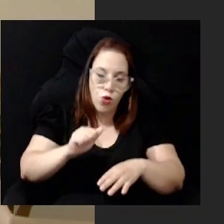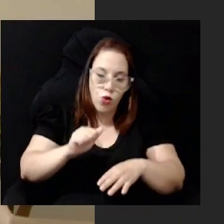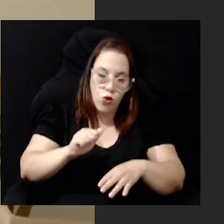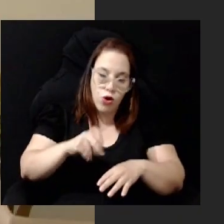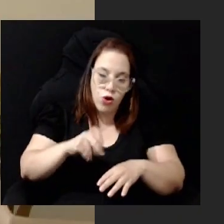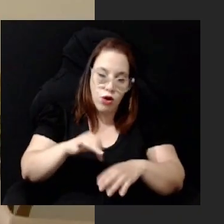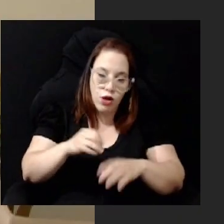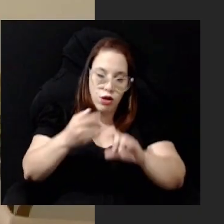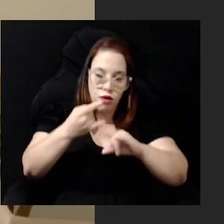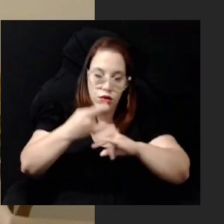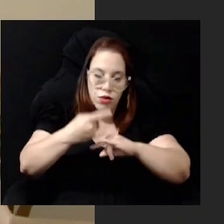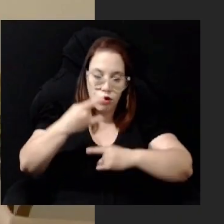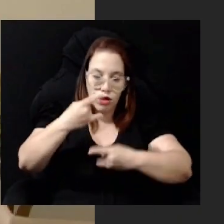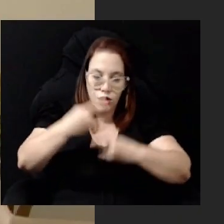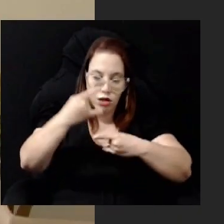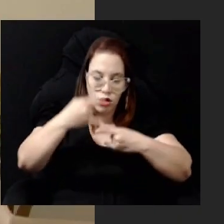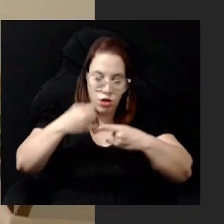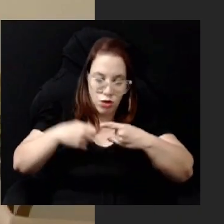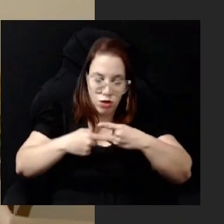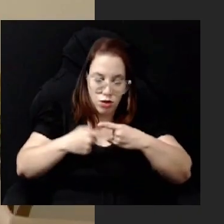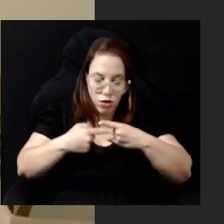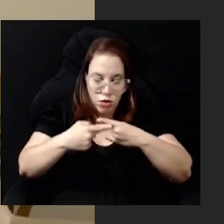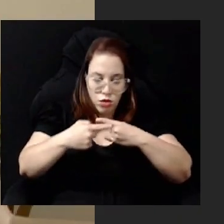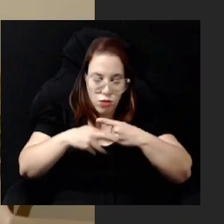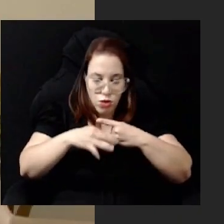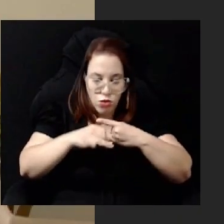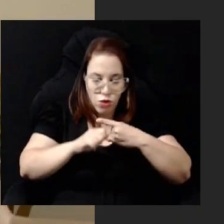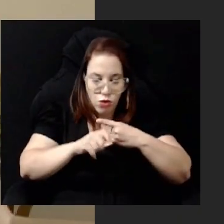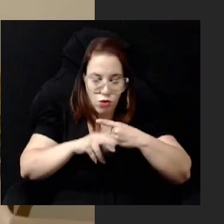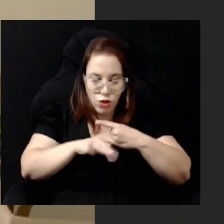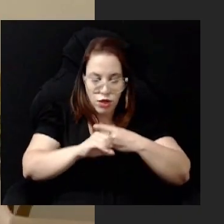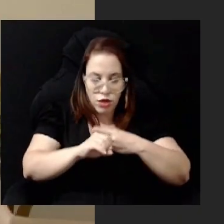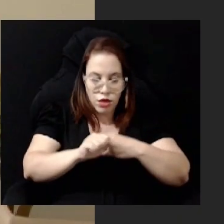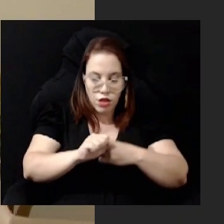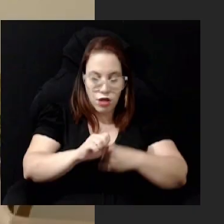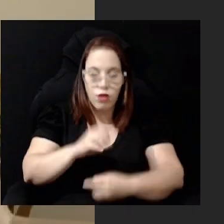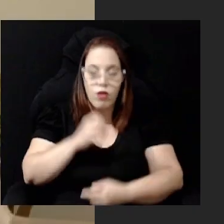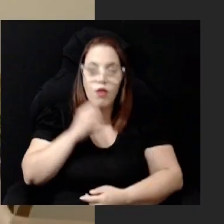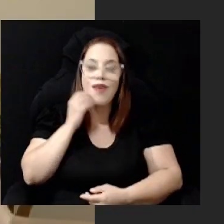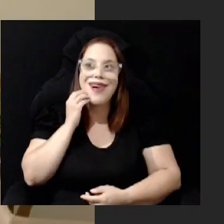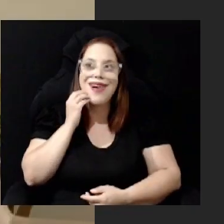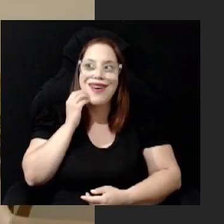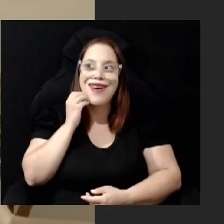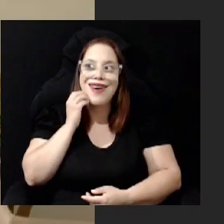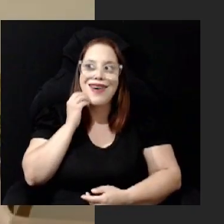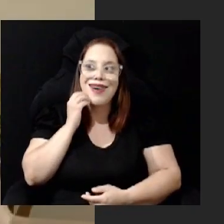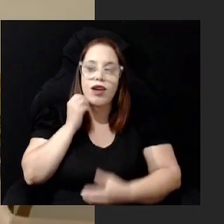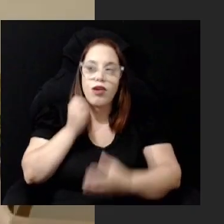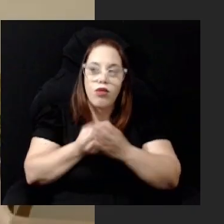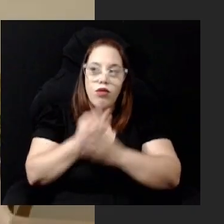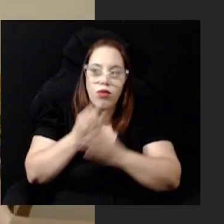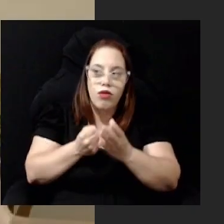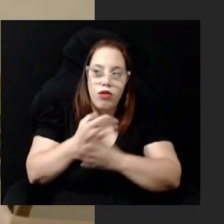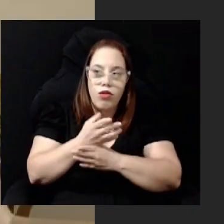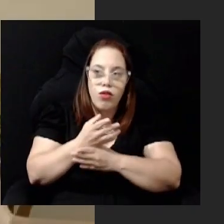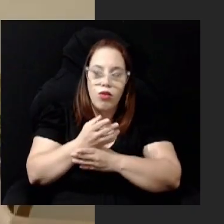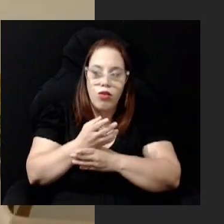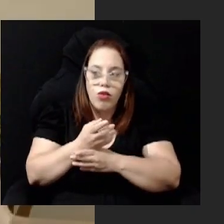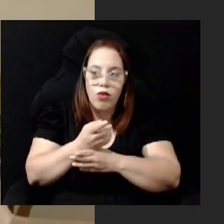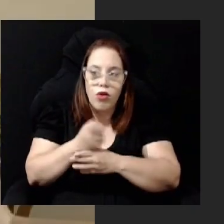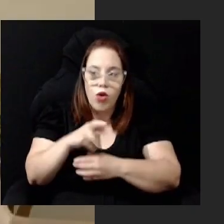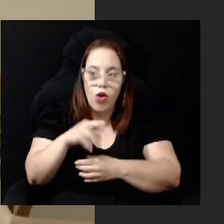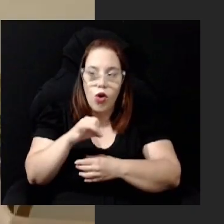está dentro dos ossos, né? A medula óssea ele é um órgão dentro dos ossos longos e que produz os nossos glóbulos vermelhos, os